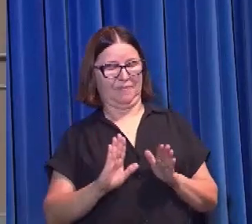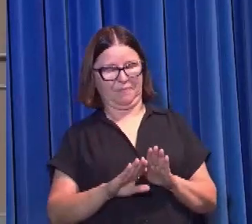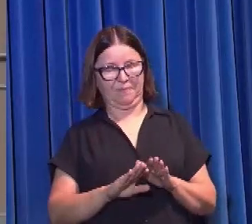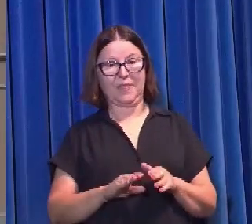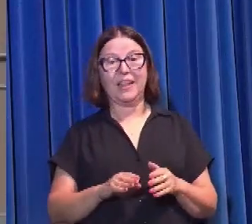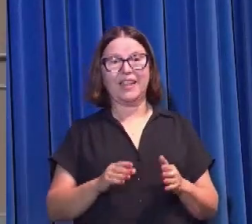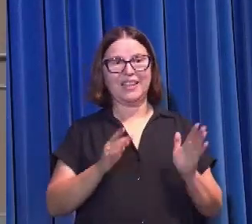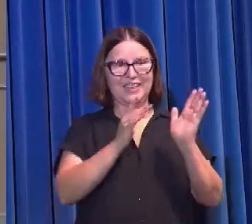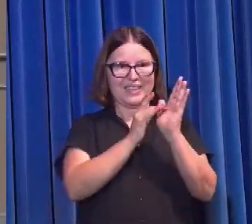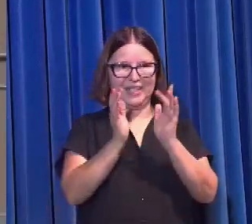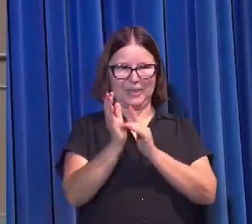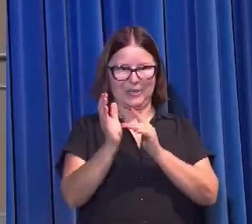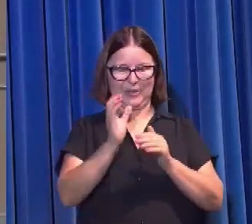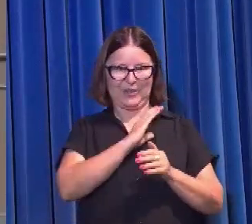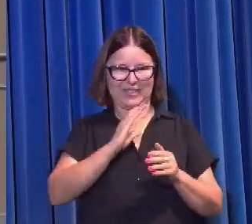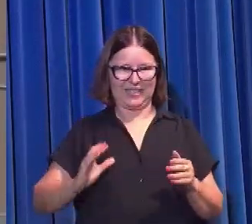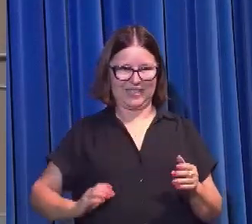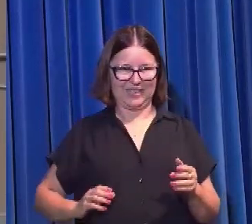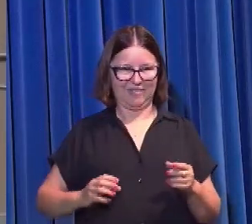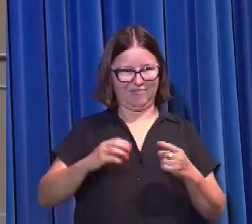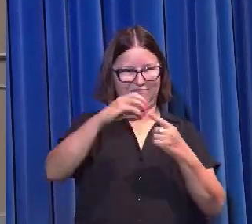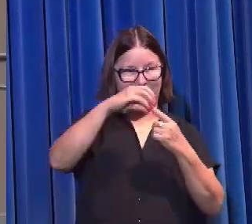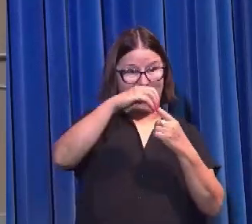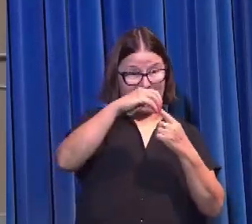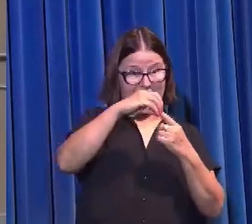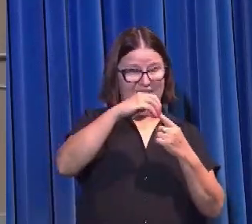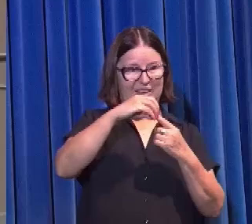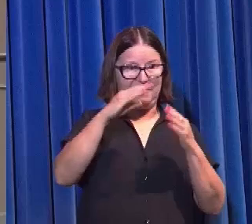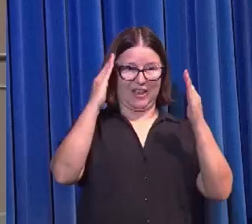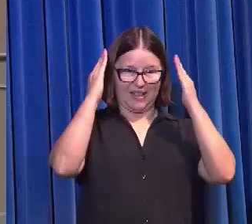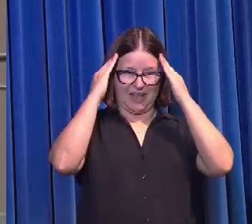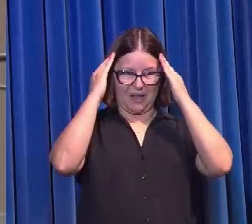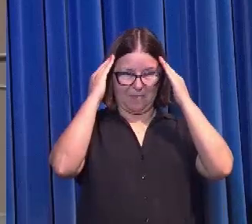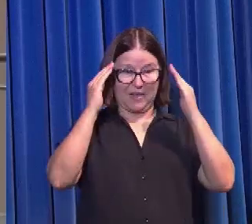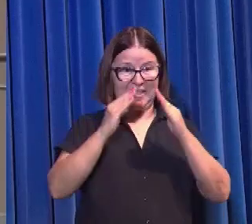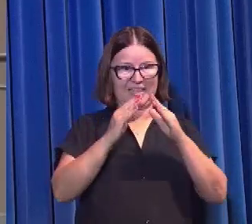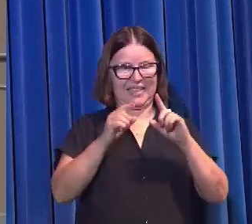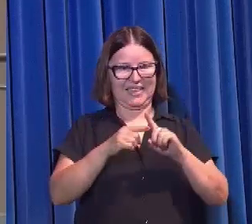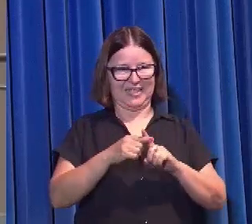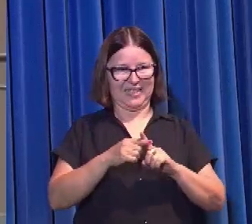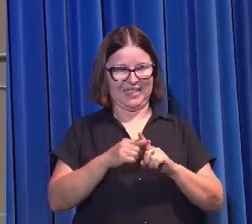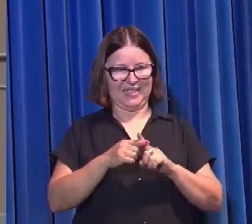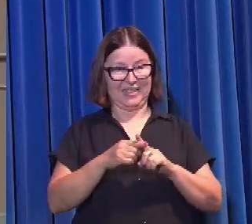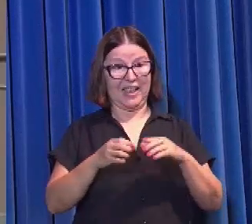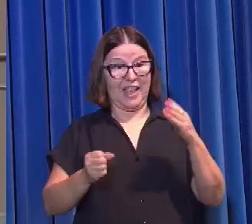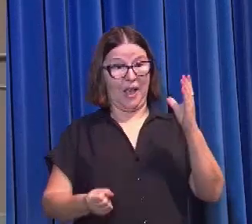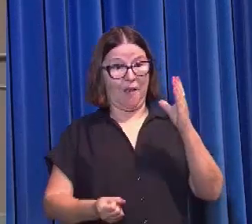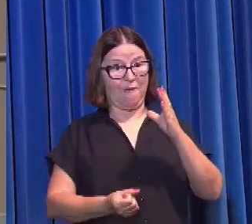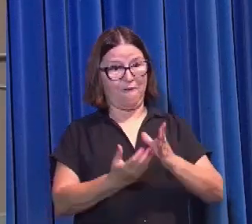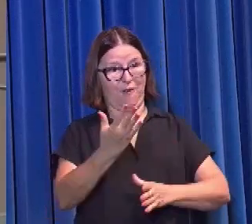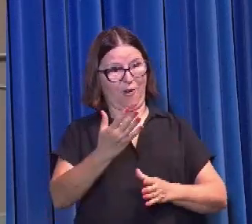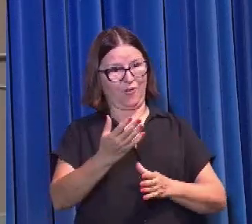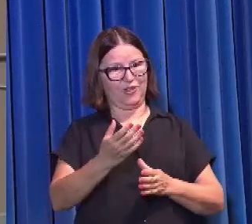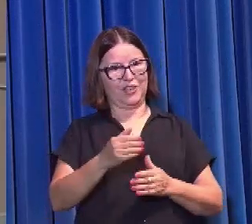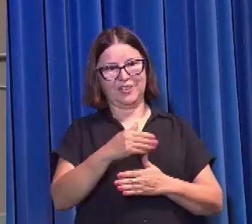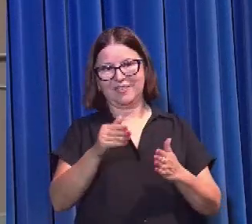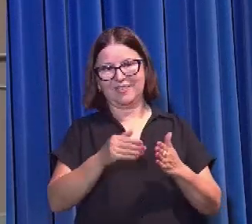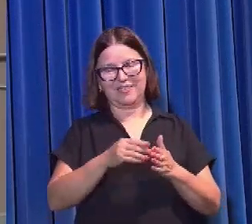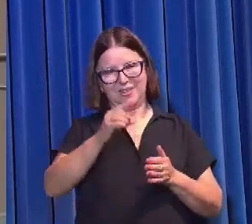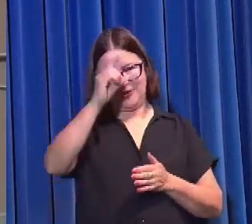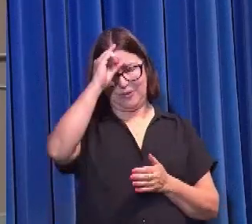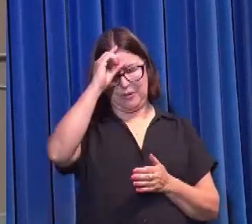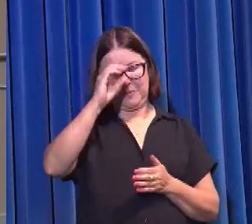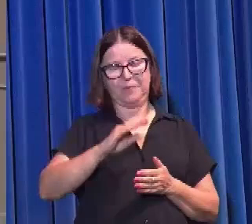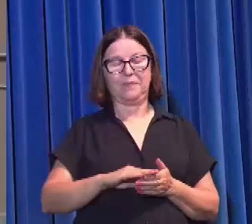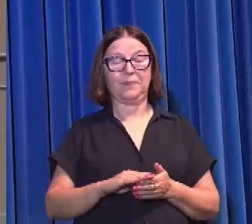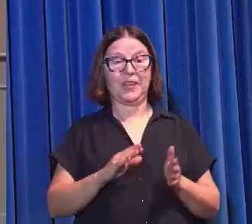da igreja, ele é o modelo e ele é a fonte dessas virtudes. Ora, o que quer dizer subiu? Ele